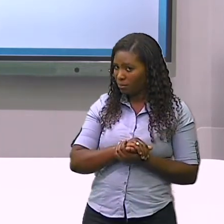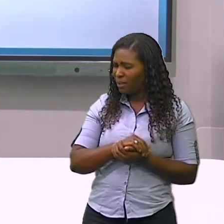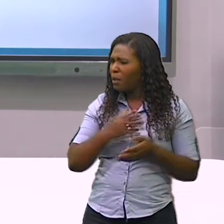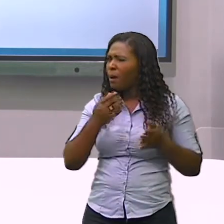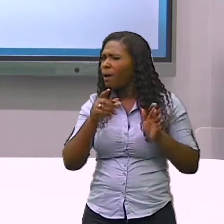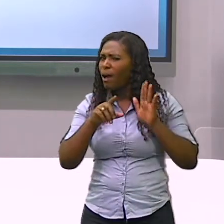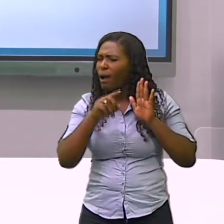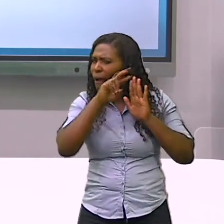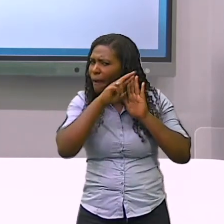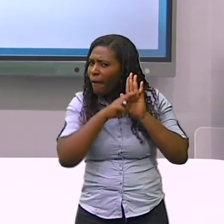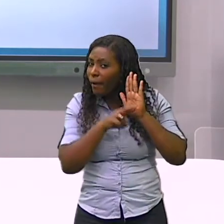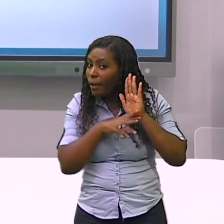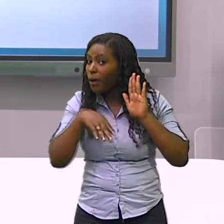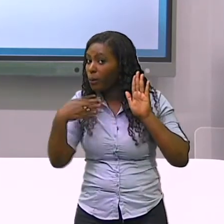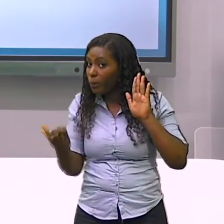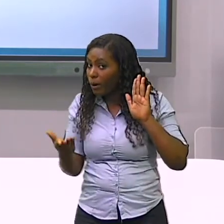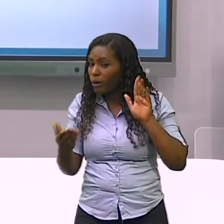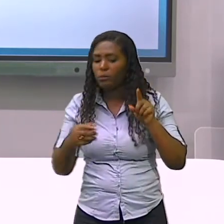R$ 15